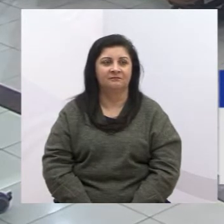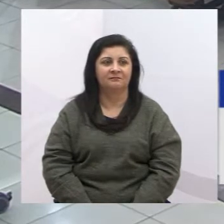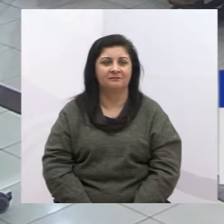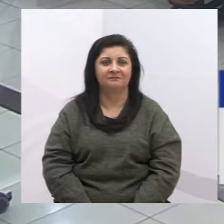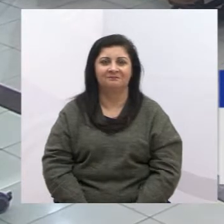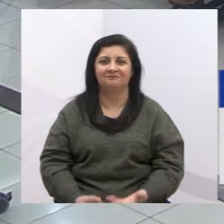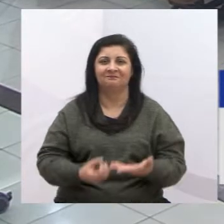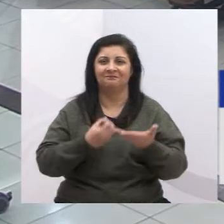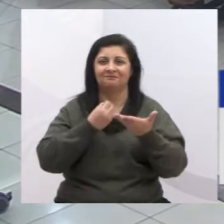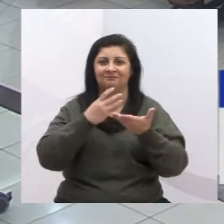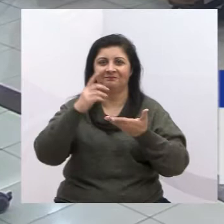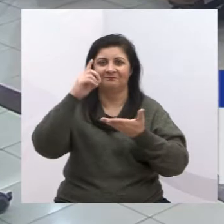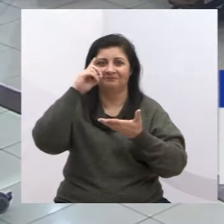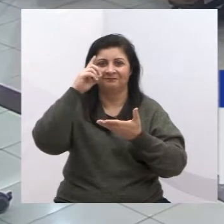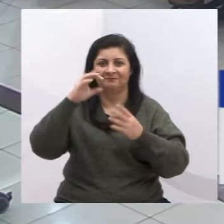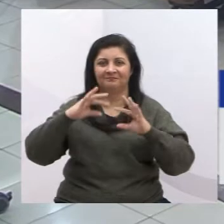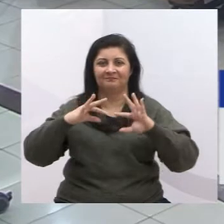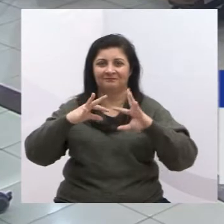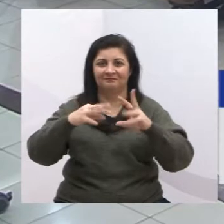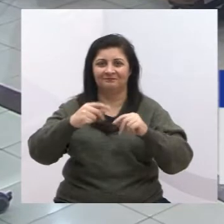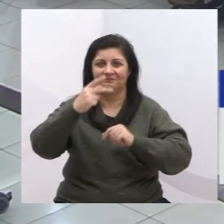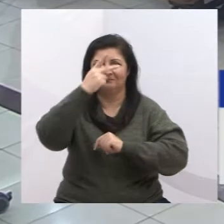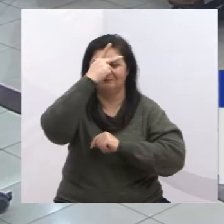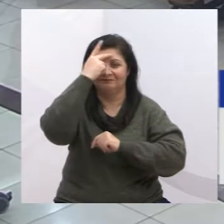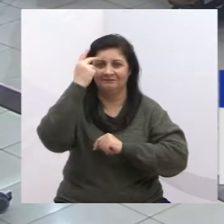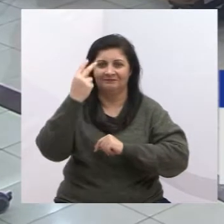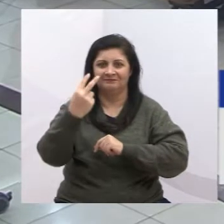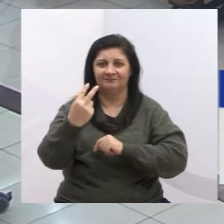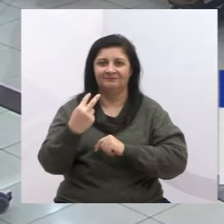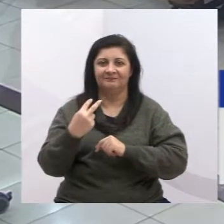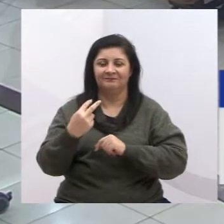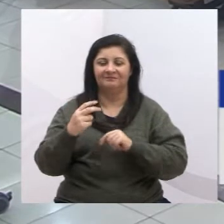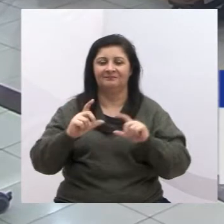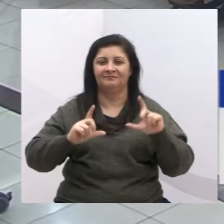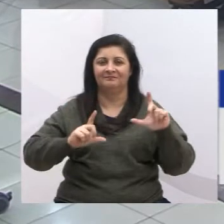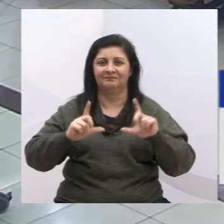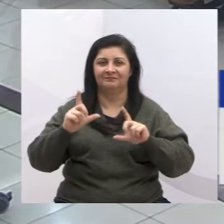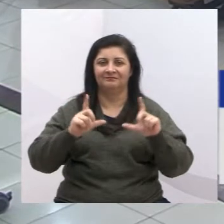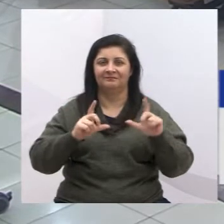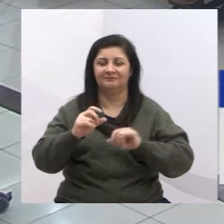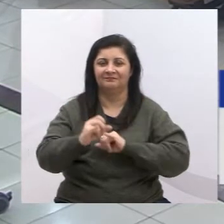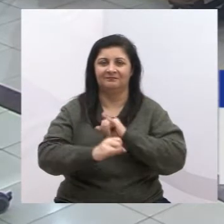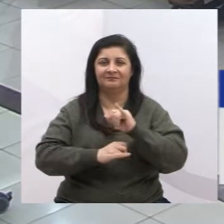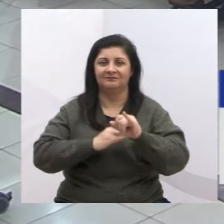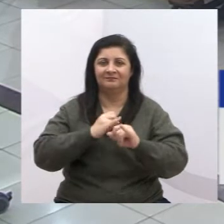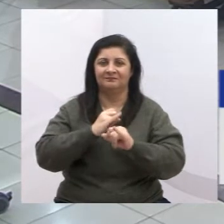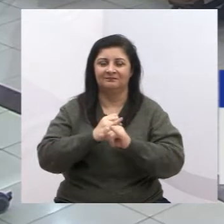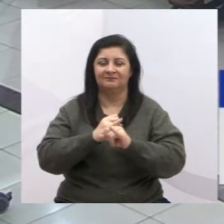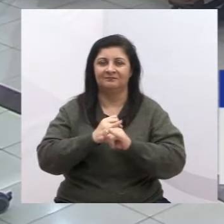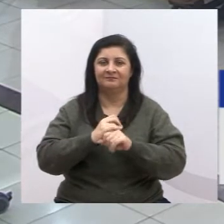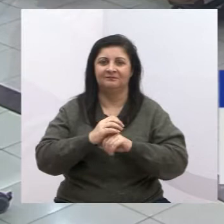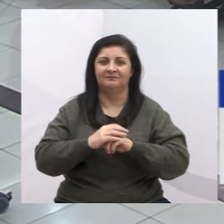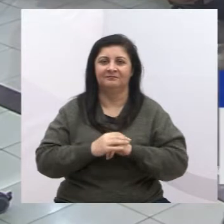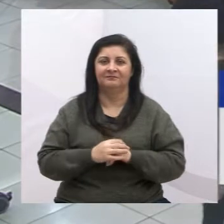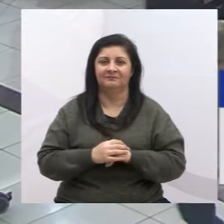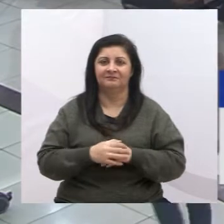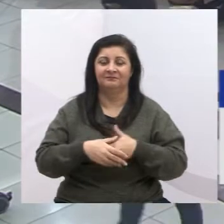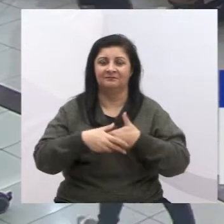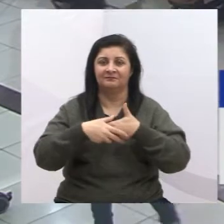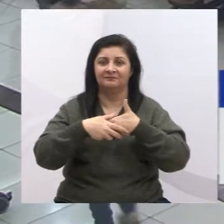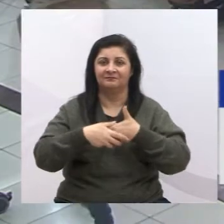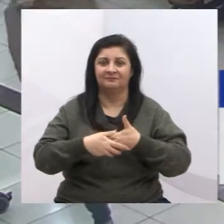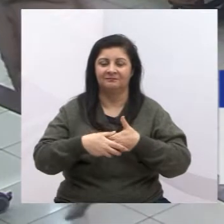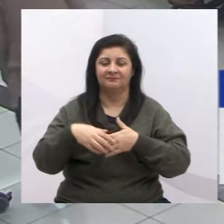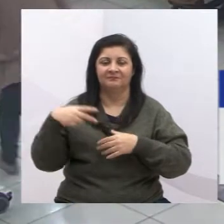Bom dia a todos os telespectadores, aqueles que nos acompanham através da internet. Cumprimentar